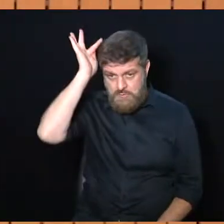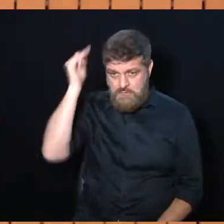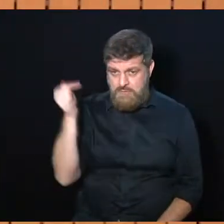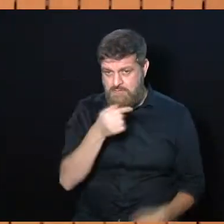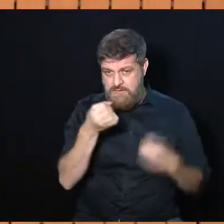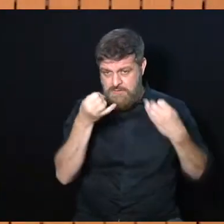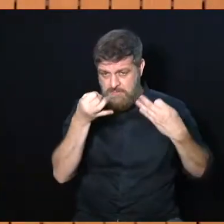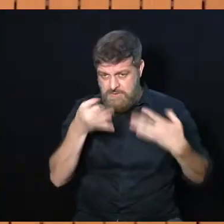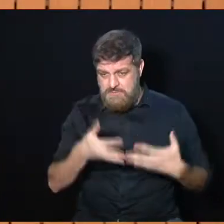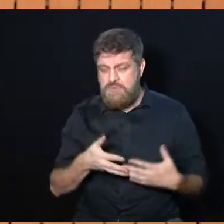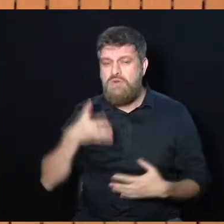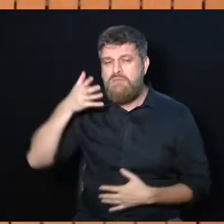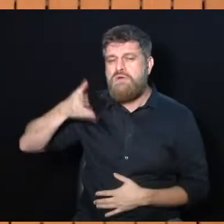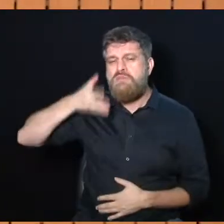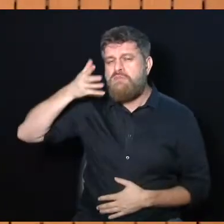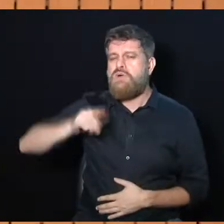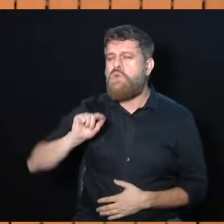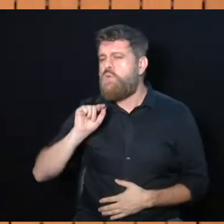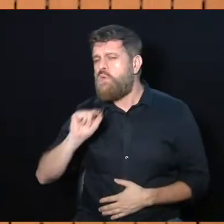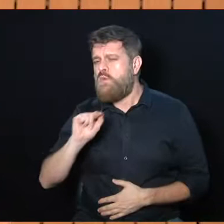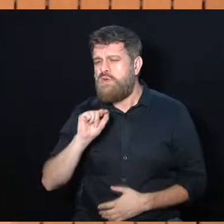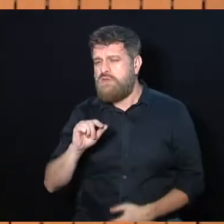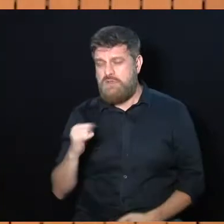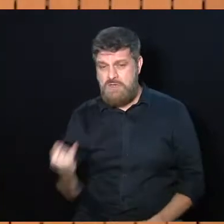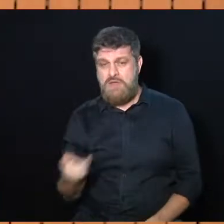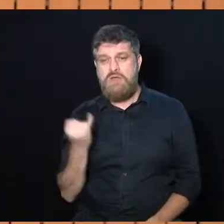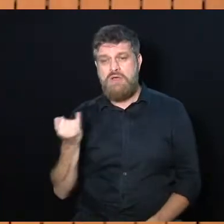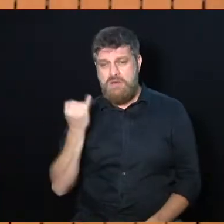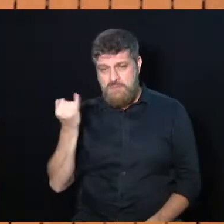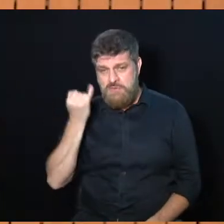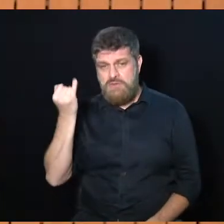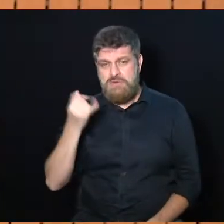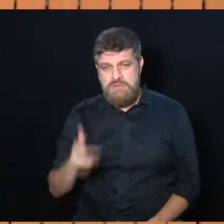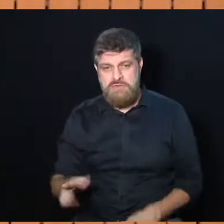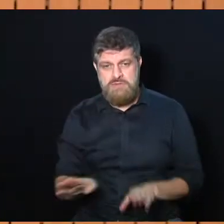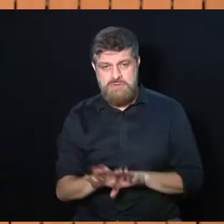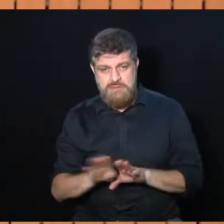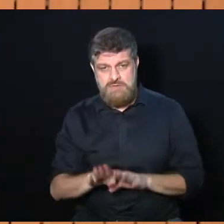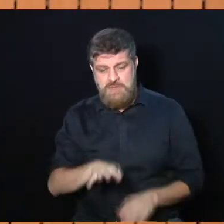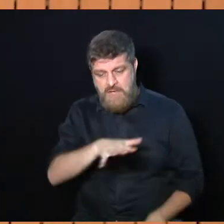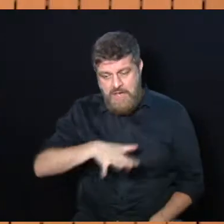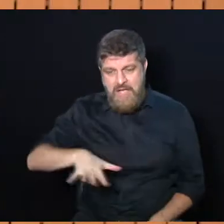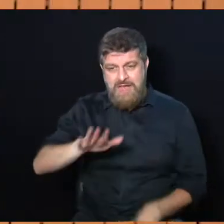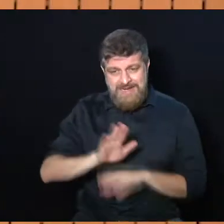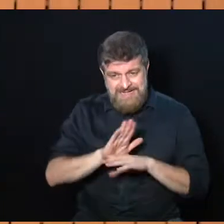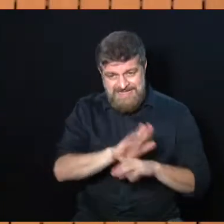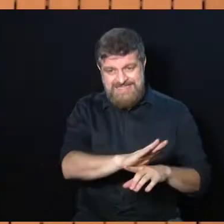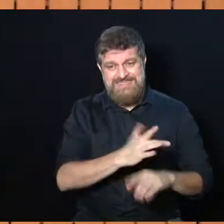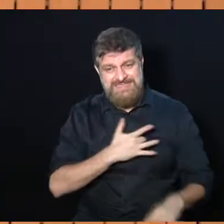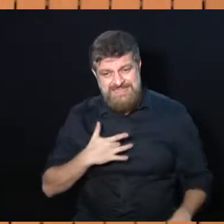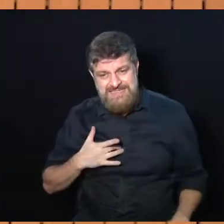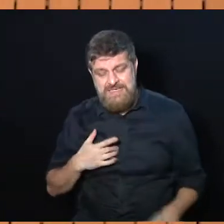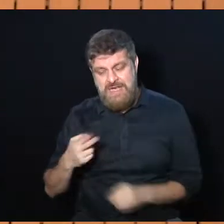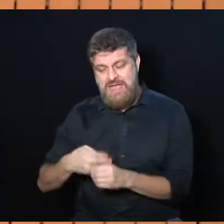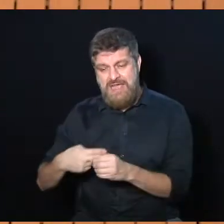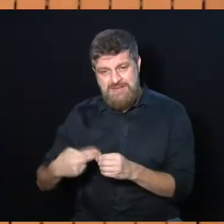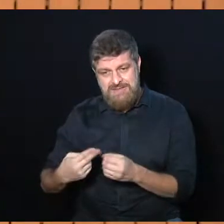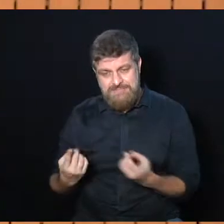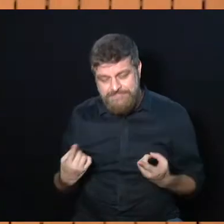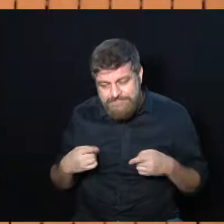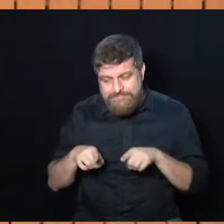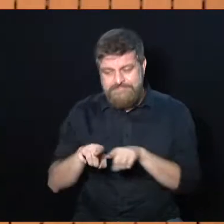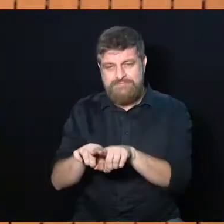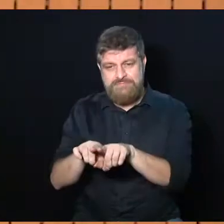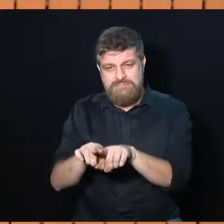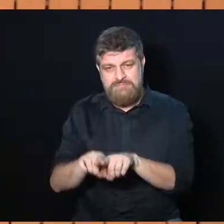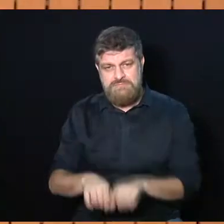comentou na sua fala a importância dessa relação entre um serviço assistencial de saúde e a universidade pública.